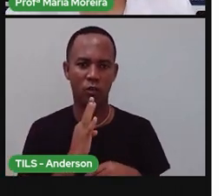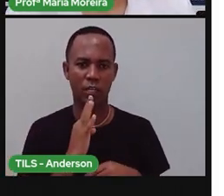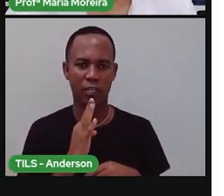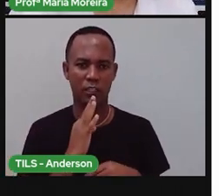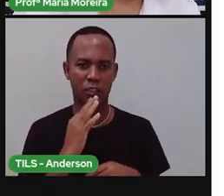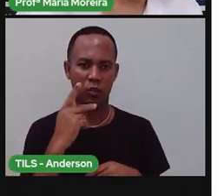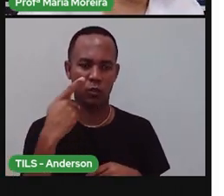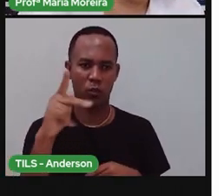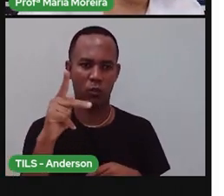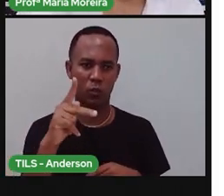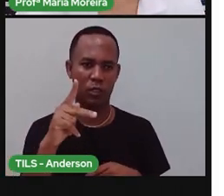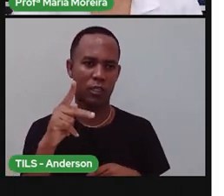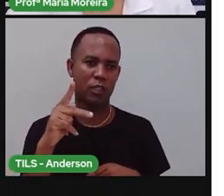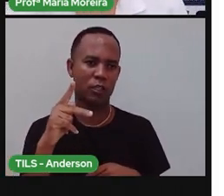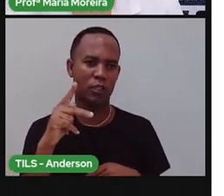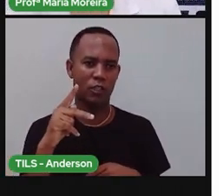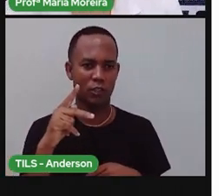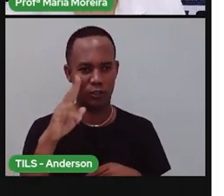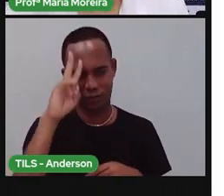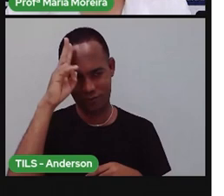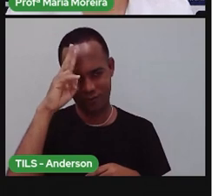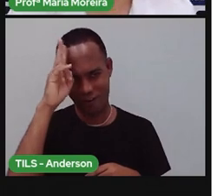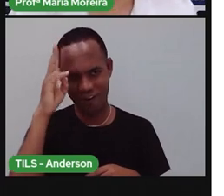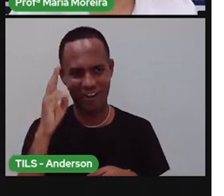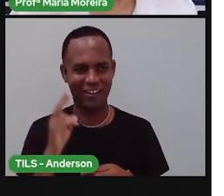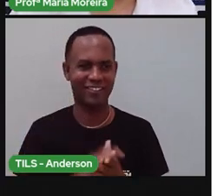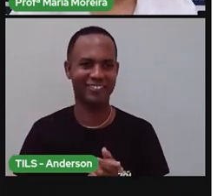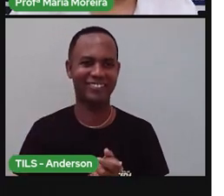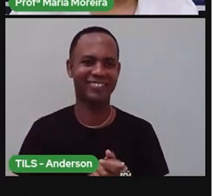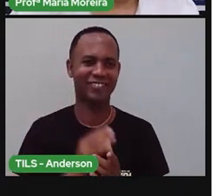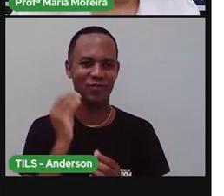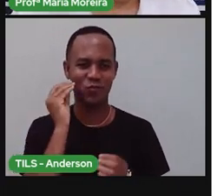Certo? Beijo pra manhã de Anderson também, que é pra ela não ficar com ciúme, viu, gente?